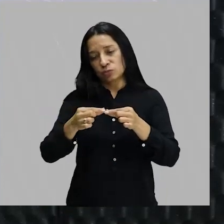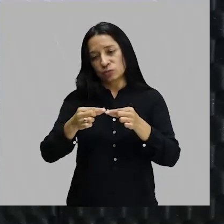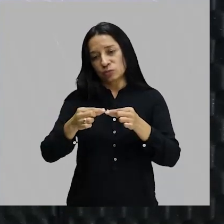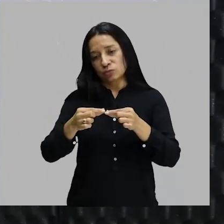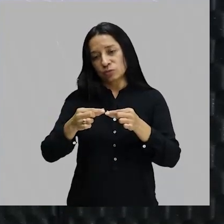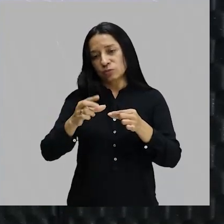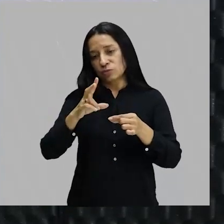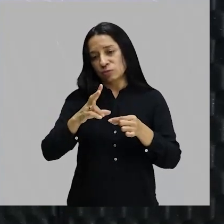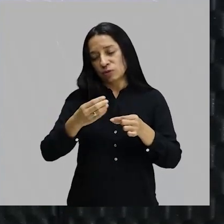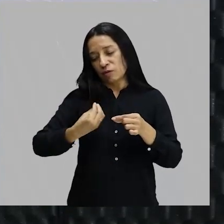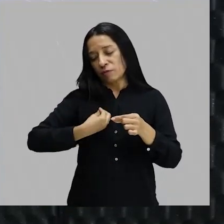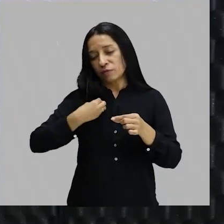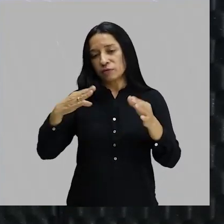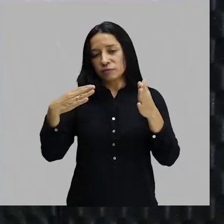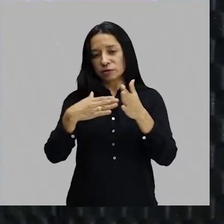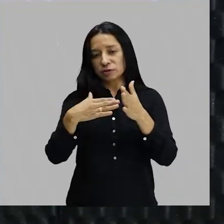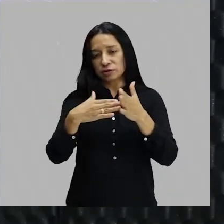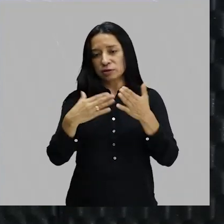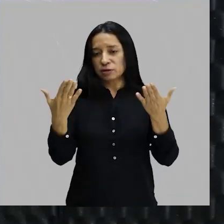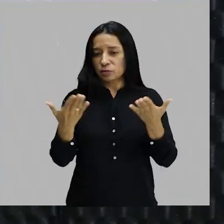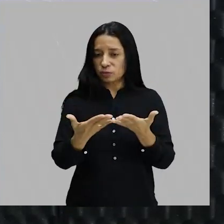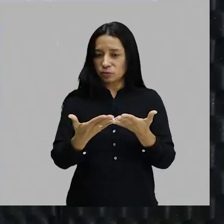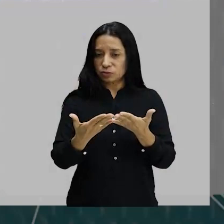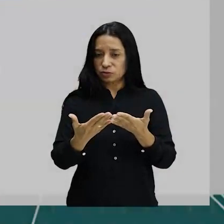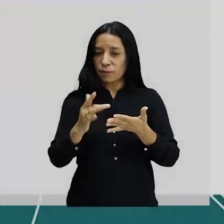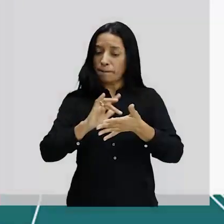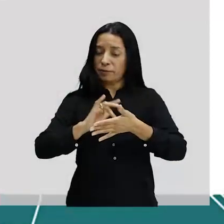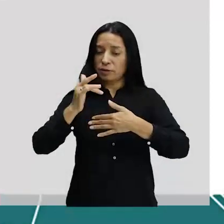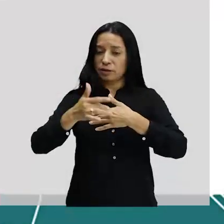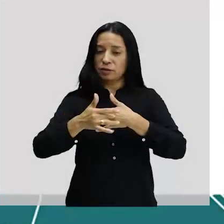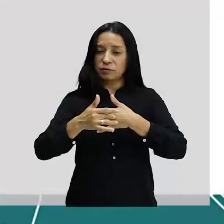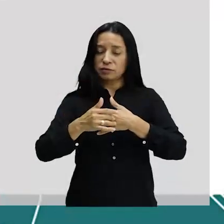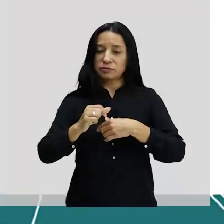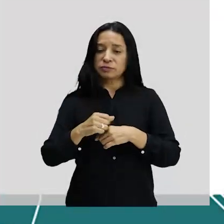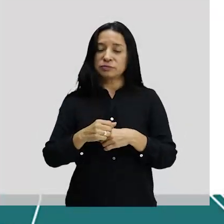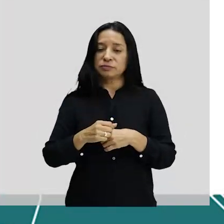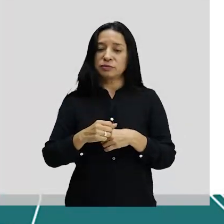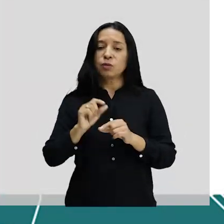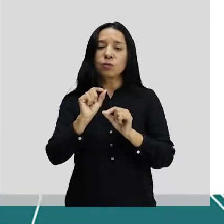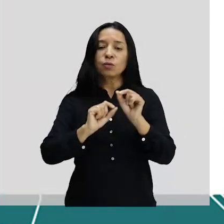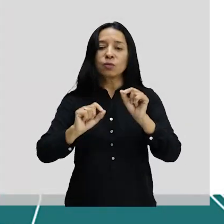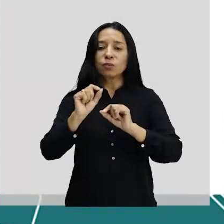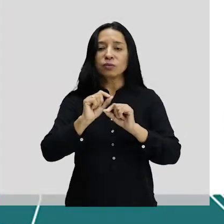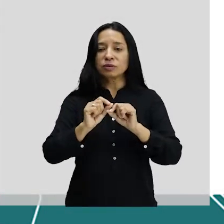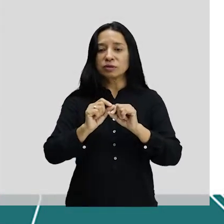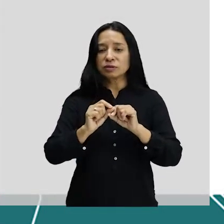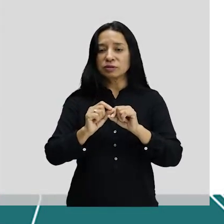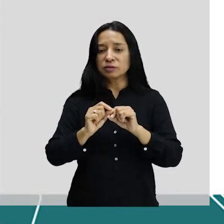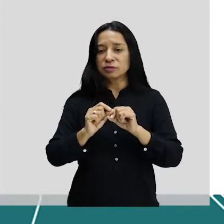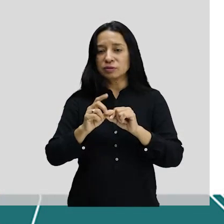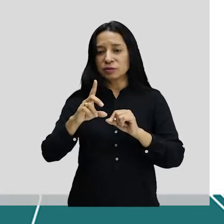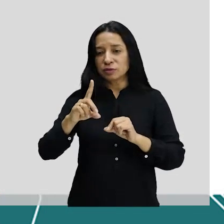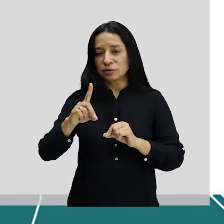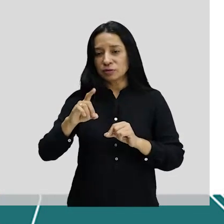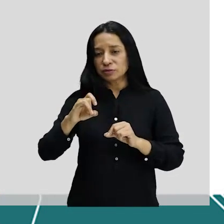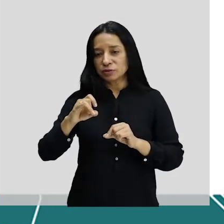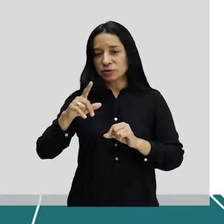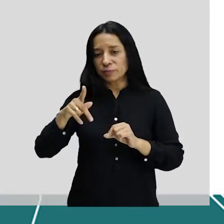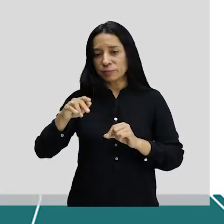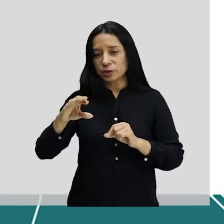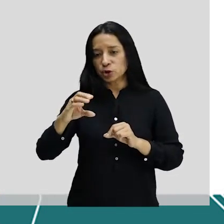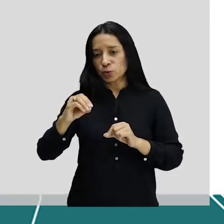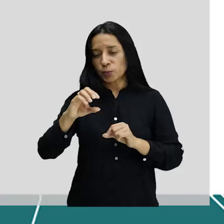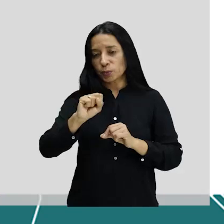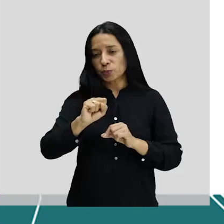vivas até hoje, uma metáfora, e que cobriam grande superfície da parede. Né? O que é um díptico? É uma peça de dois